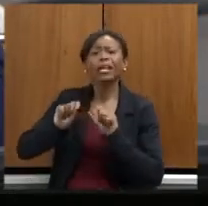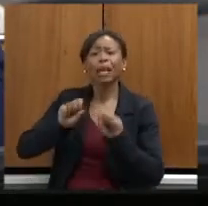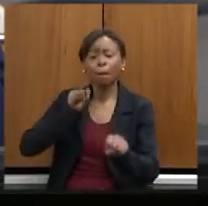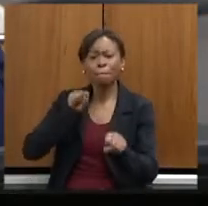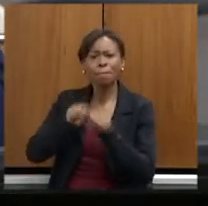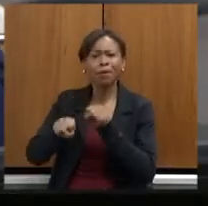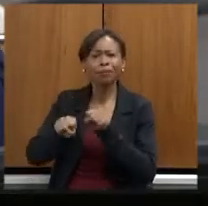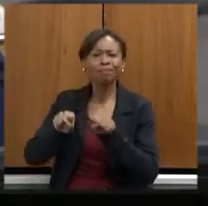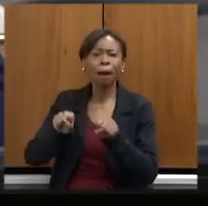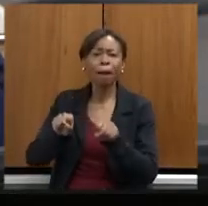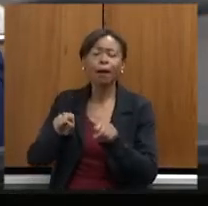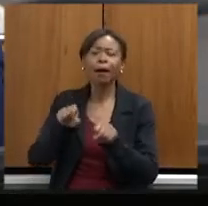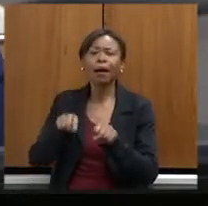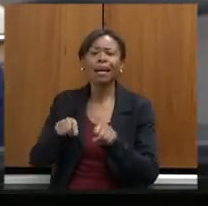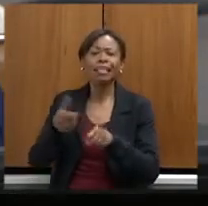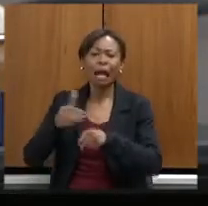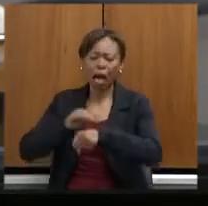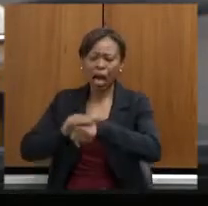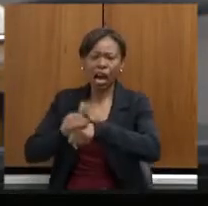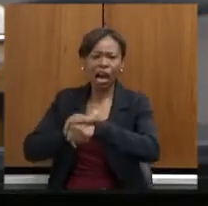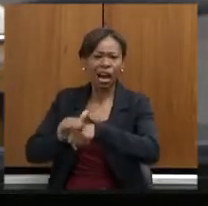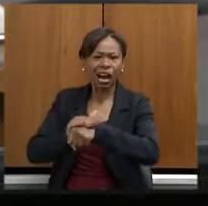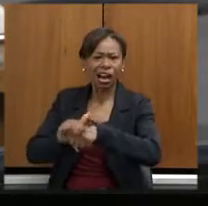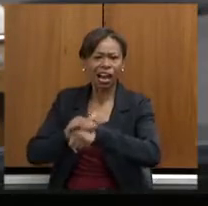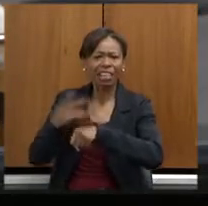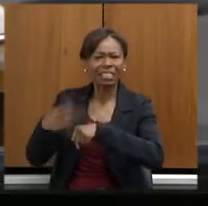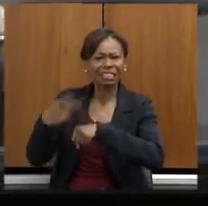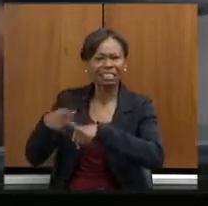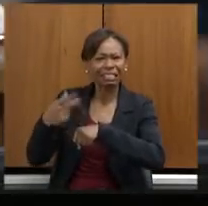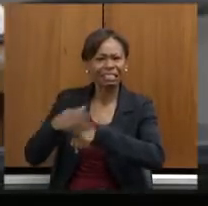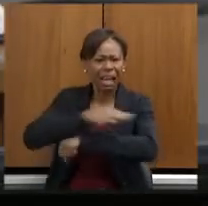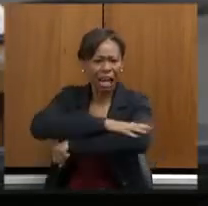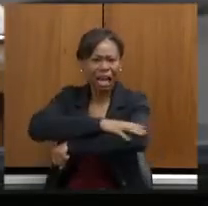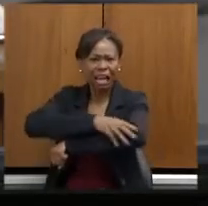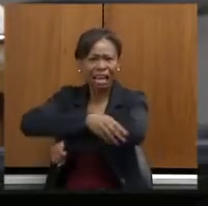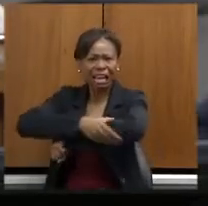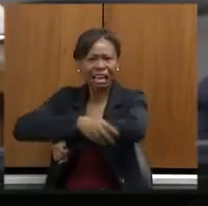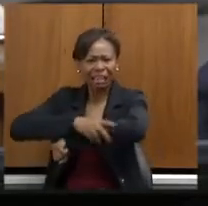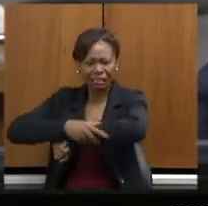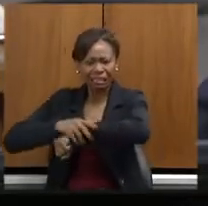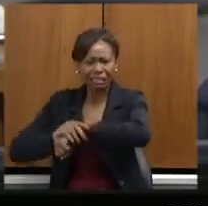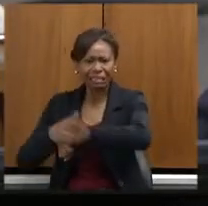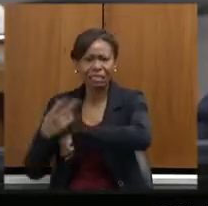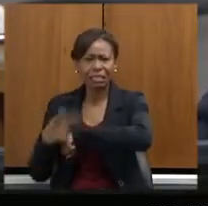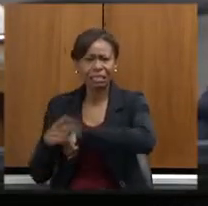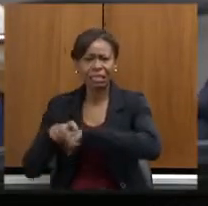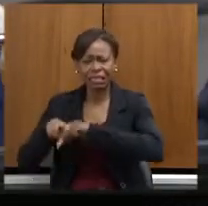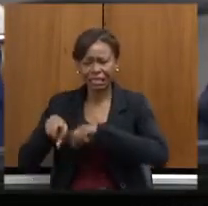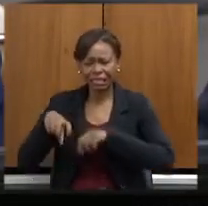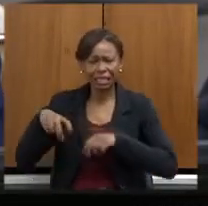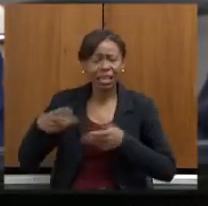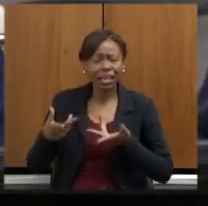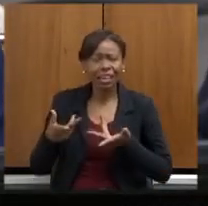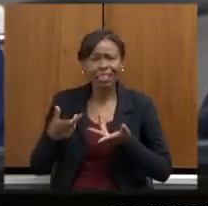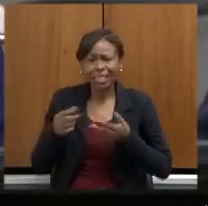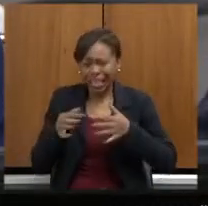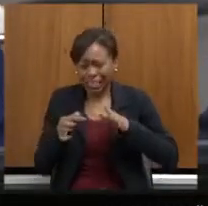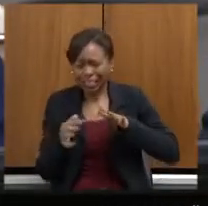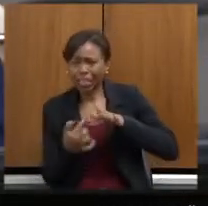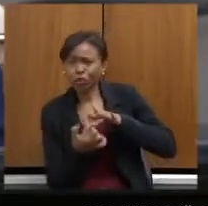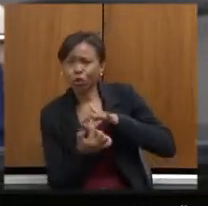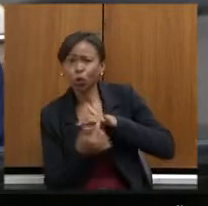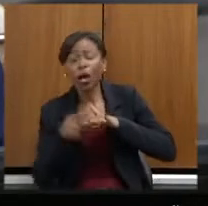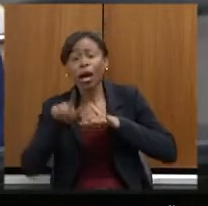da do casco da pústulas da link Alô entre as unhas e é um